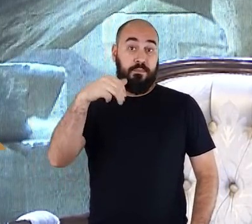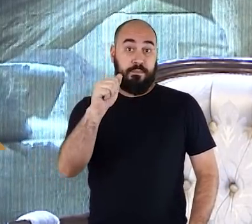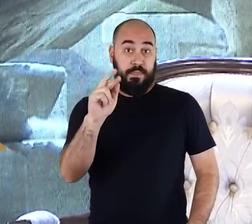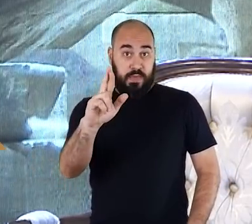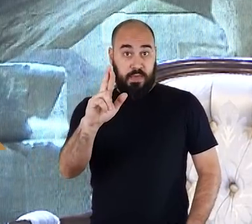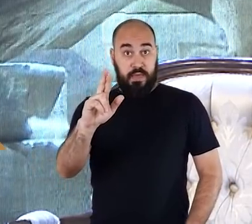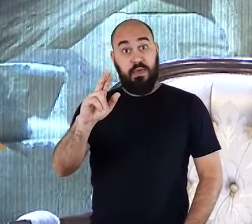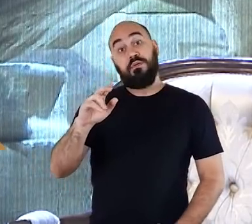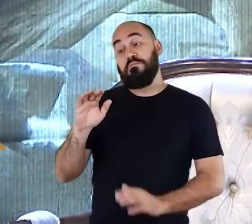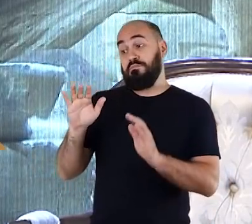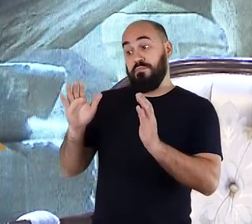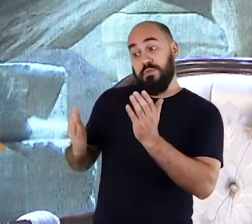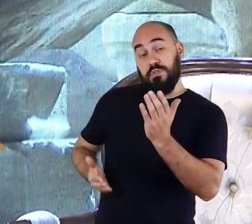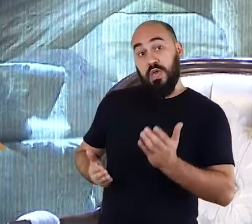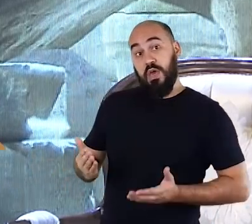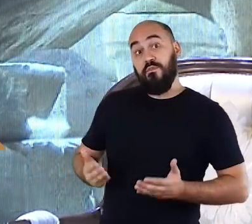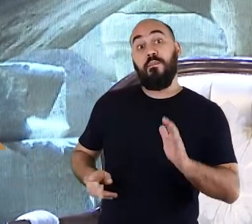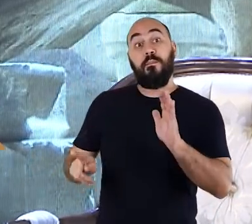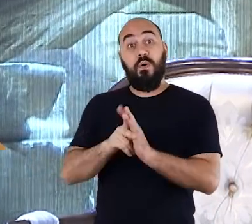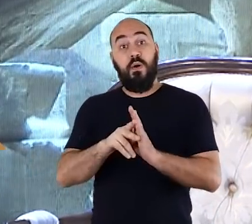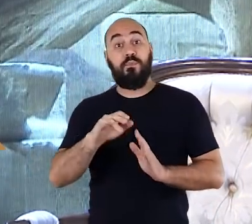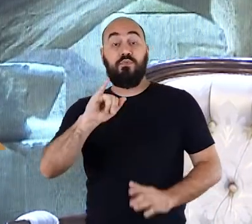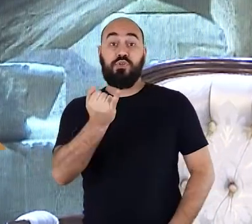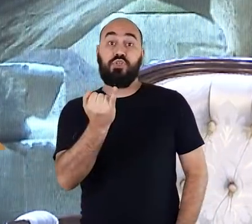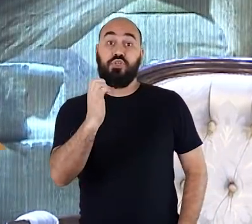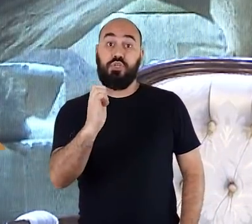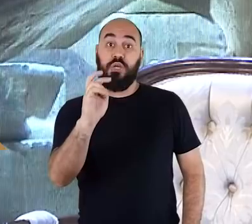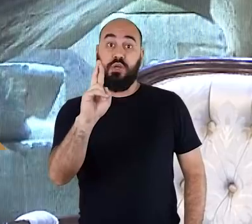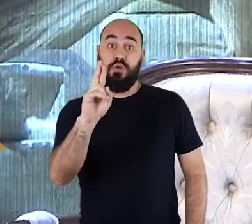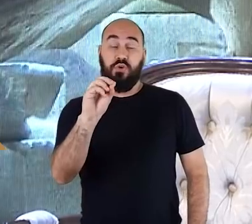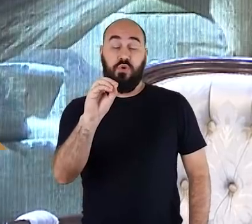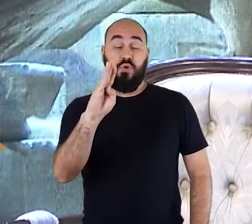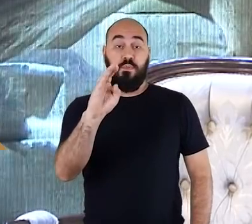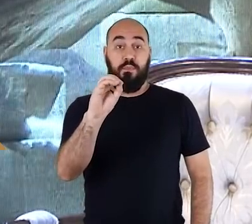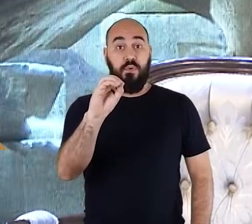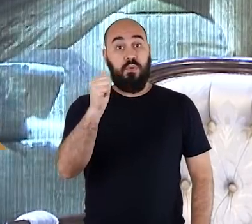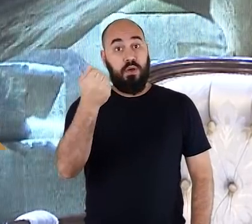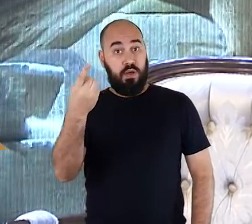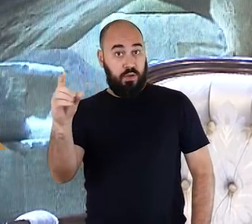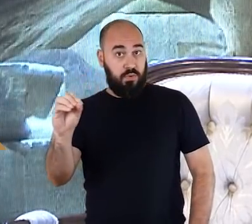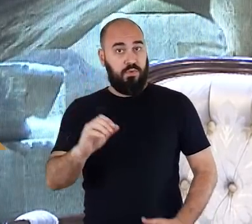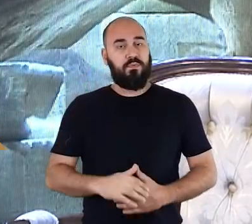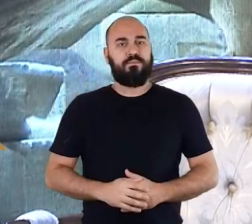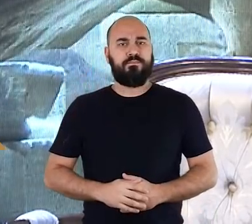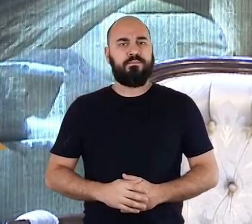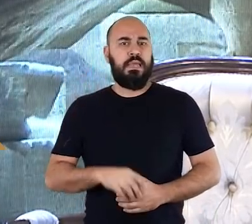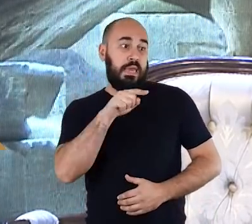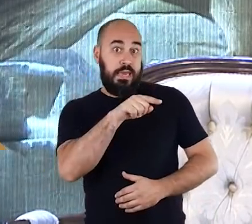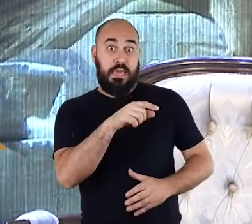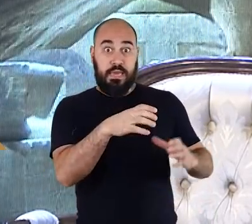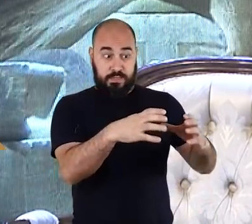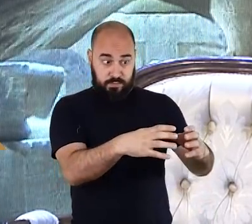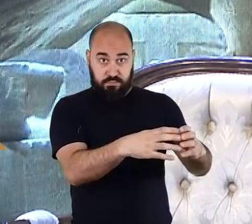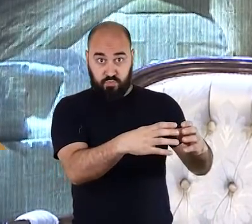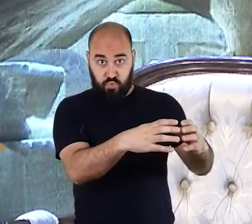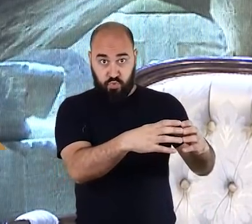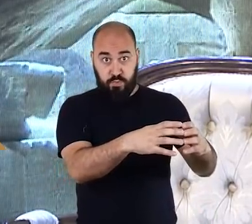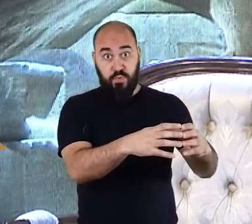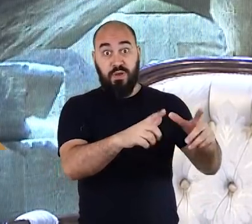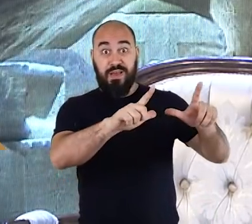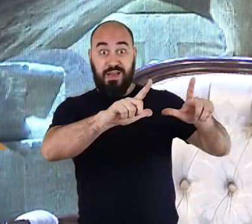sido Jeroboão I, que foi o rei das 10 tribos que se rebelaram e foram para o norte, criando o reino